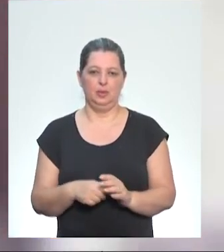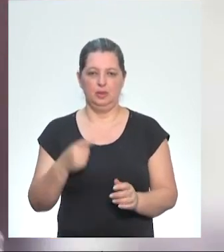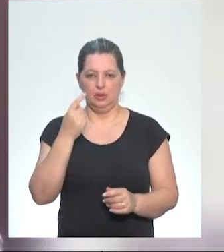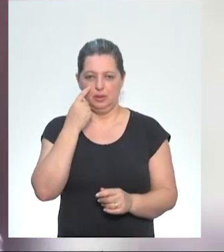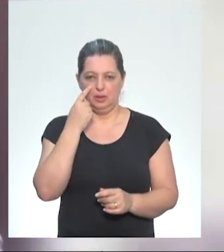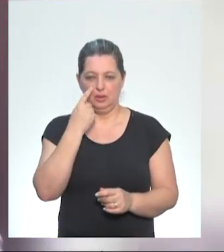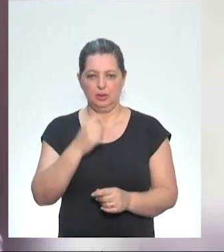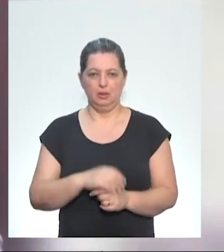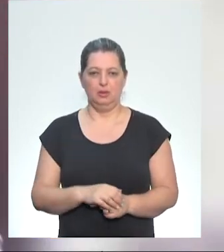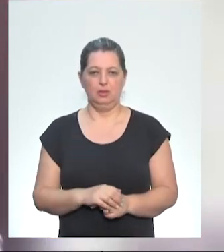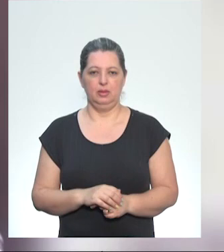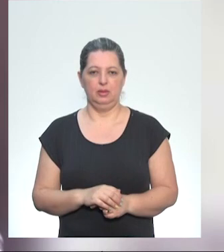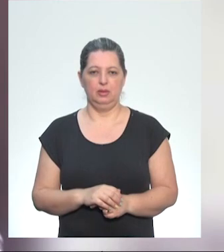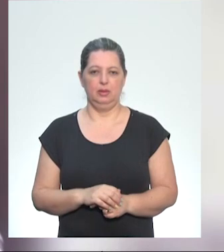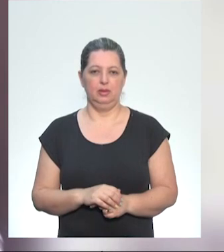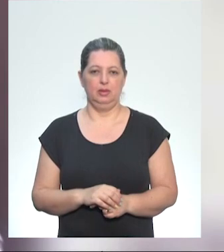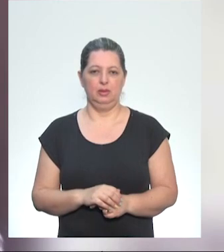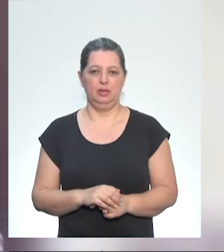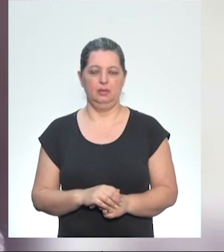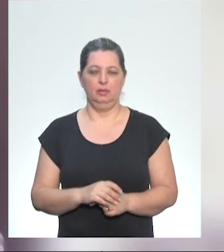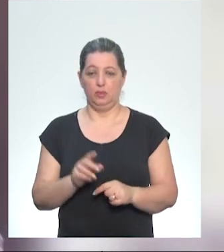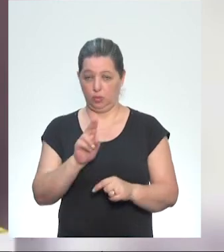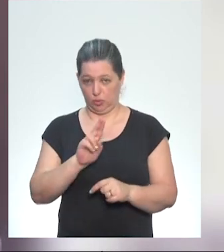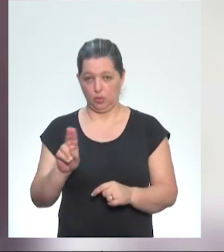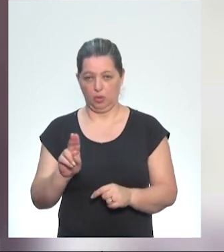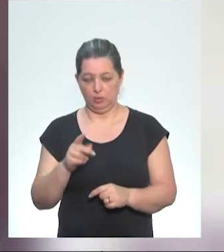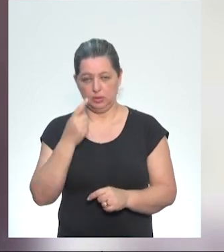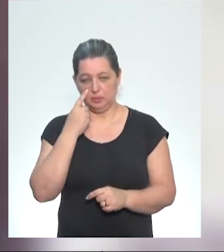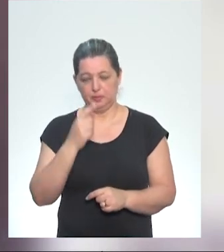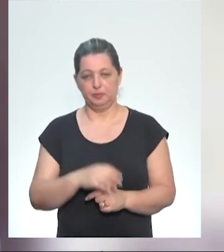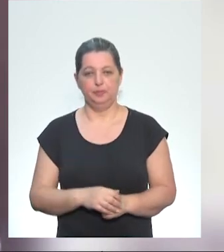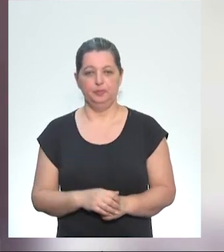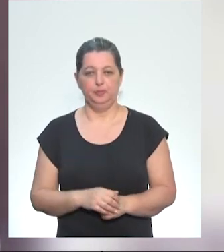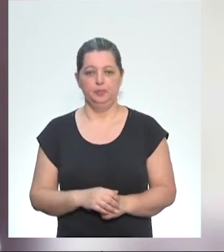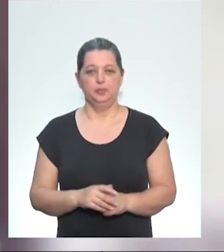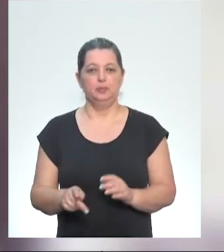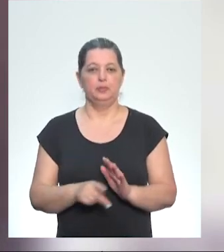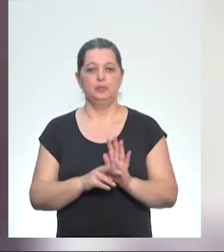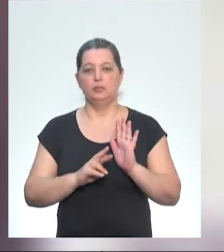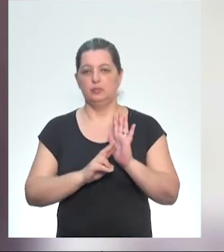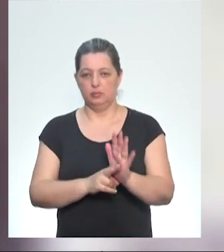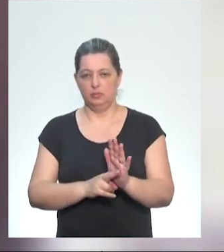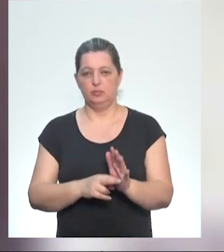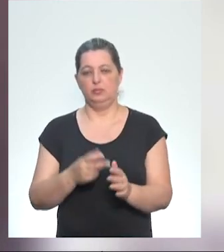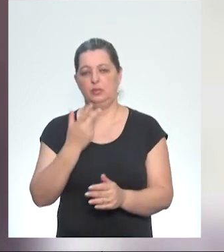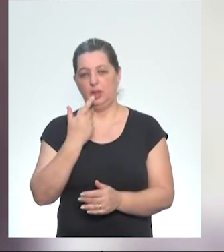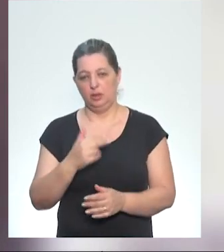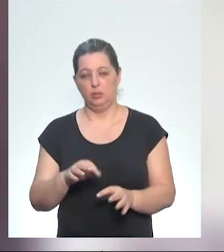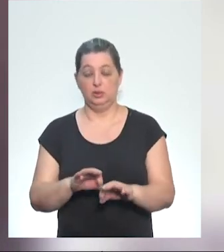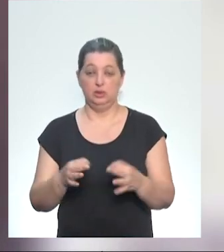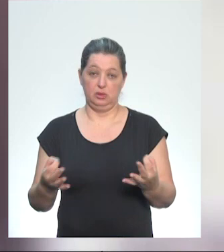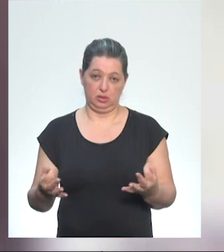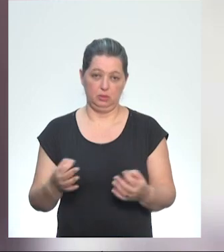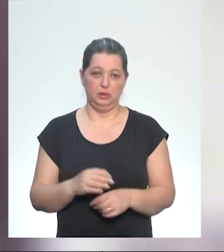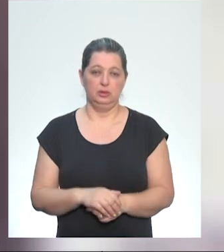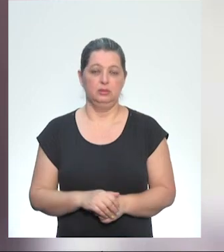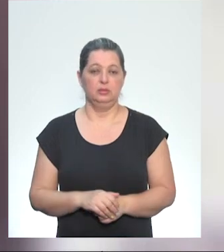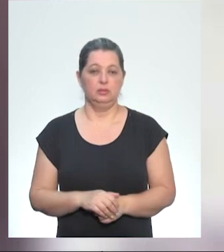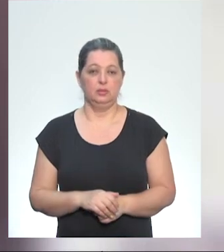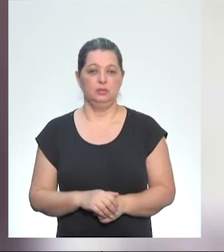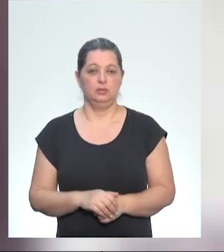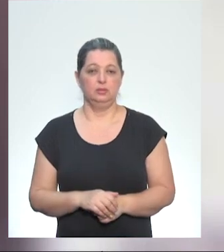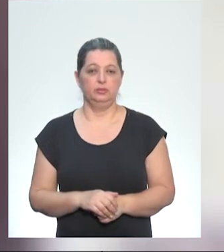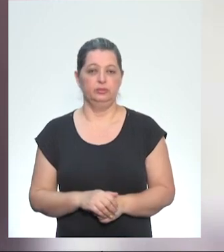para ver o nome melhor. Então é uma referência que assim tem um linguajar mais simples, né? Porque aqui a gente